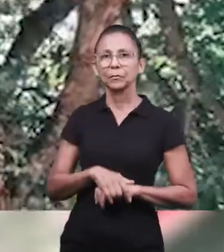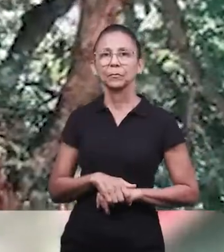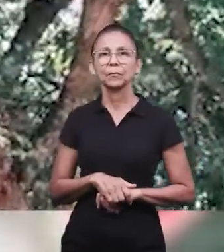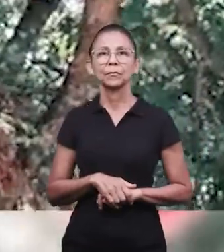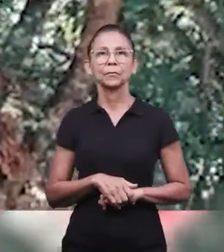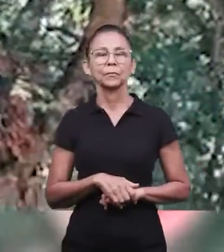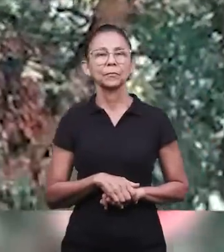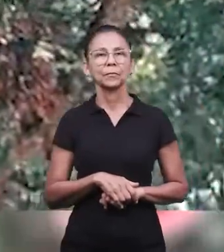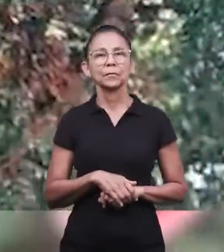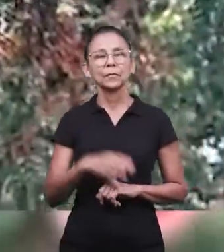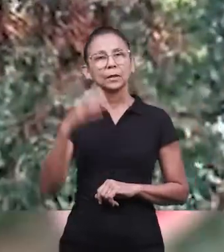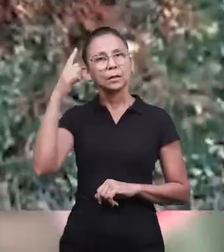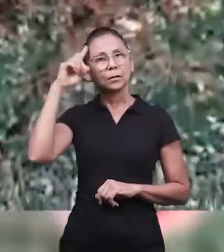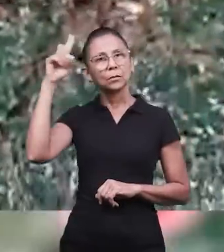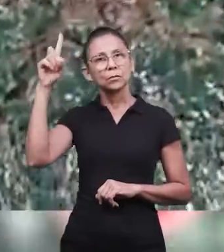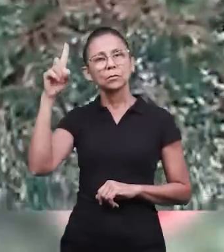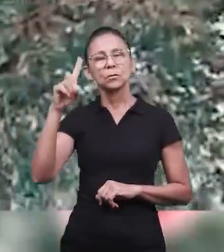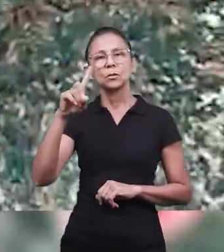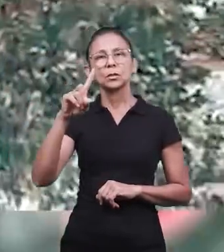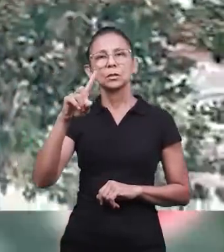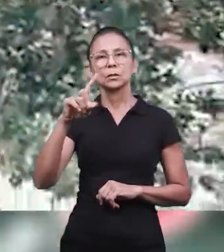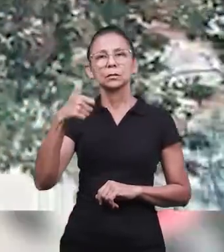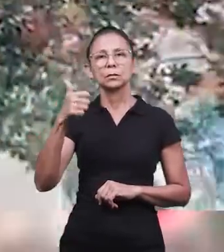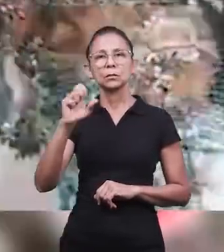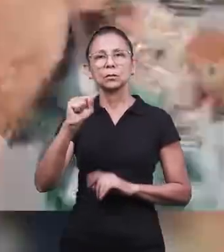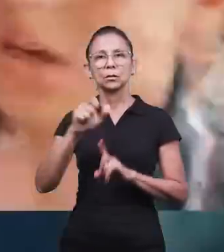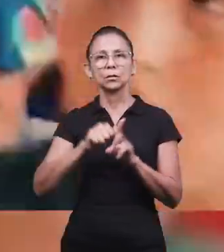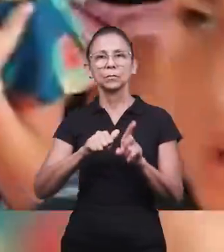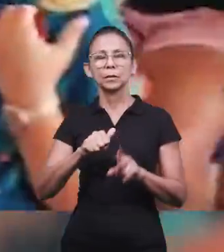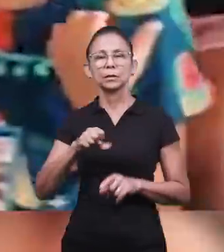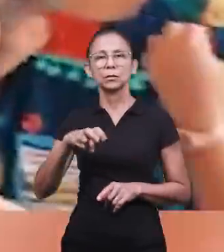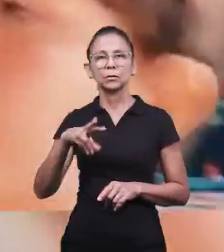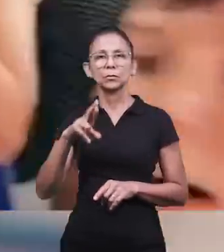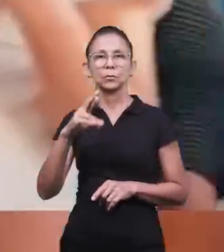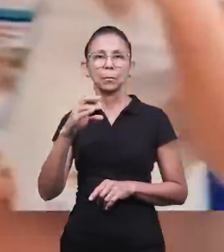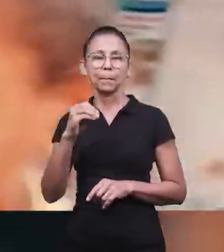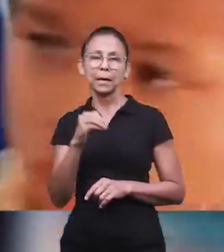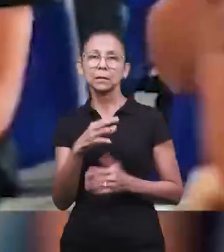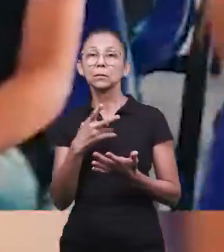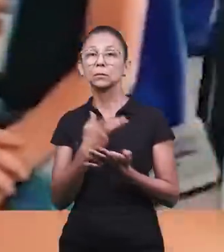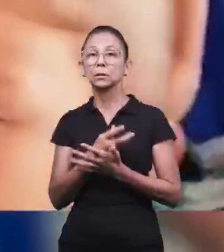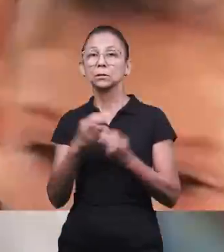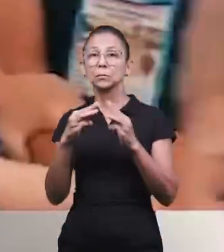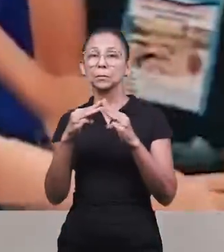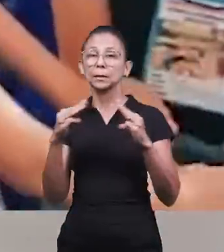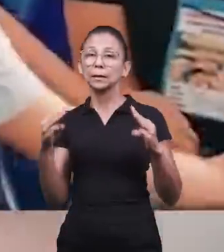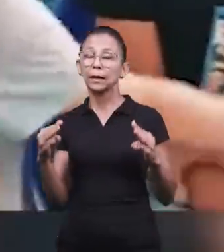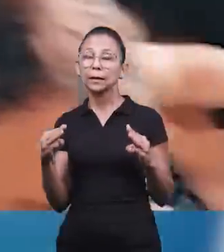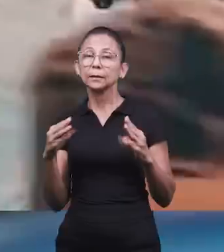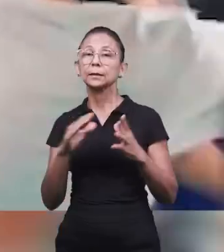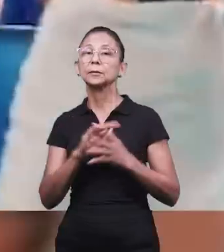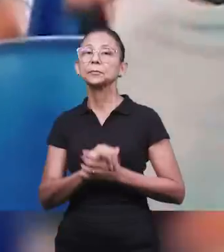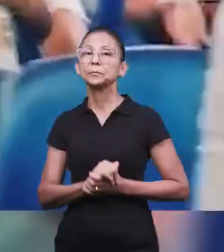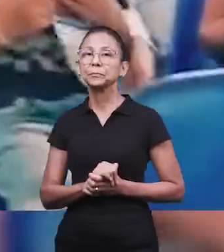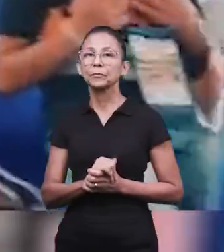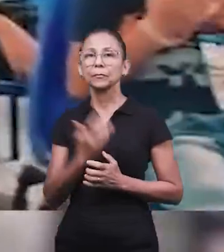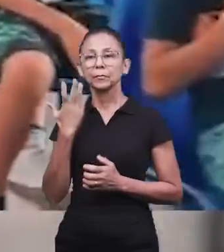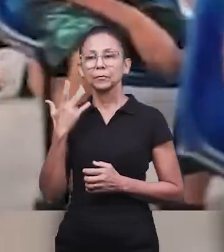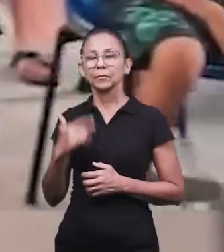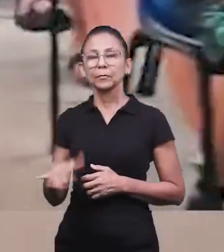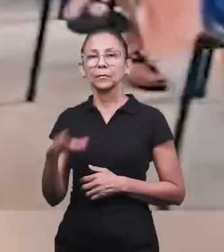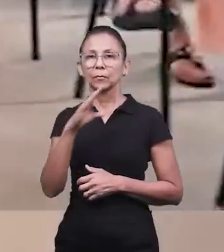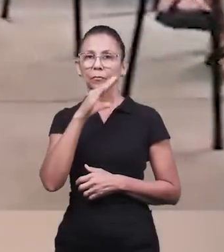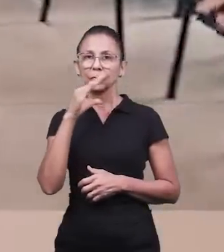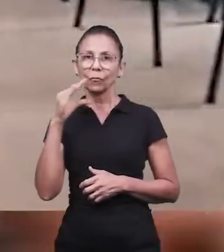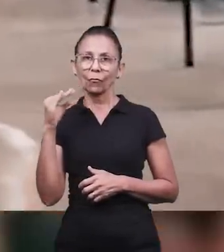último sábado, dia 18 de março, ocorreu no Manaim de Porto Alegre o Seminário Especial de Crianças, Intermediários e